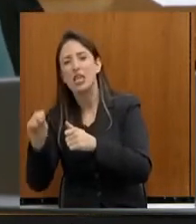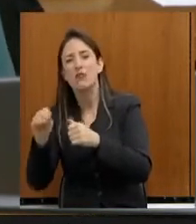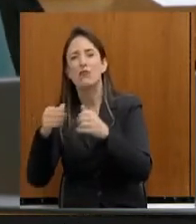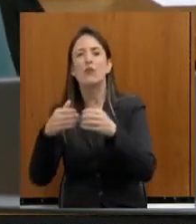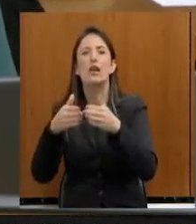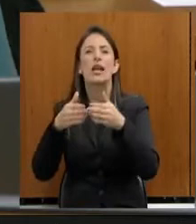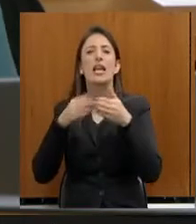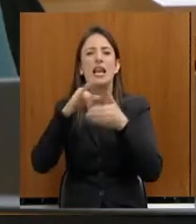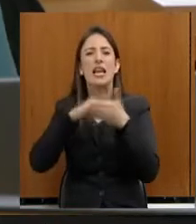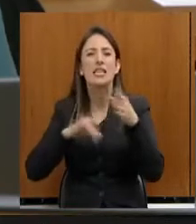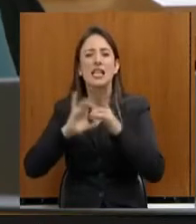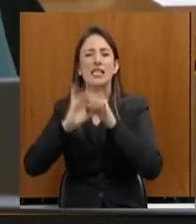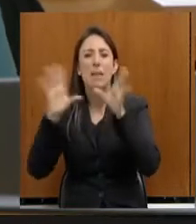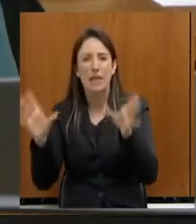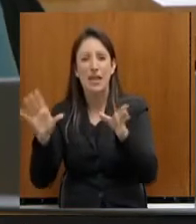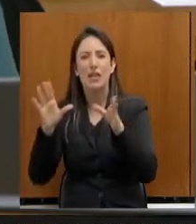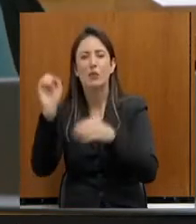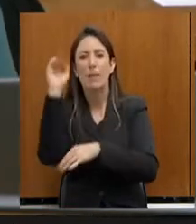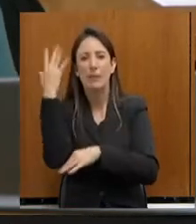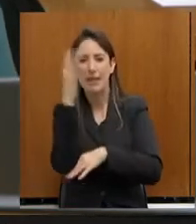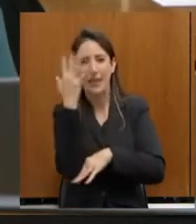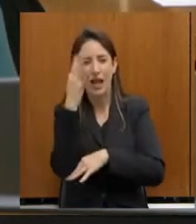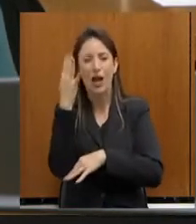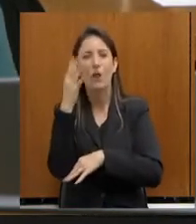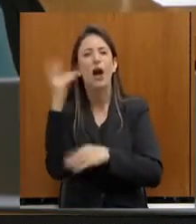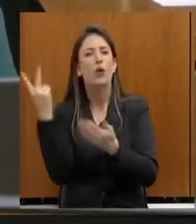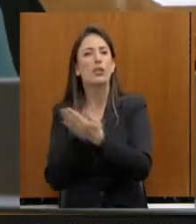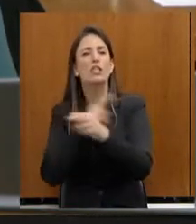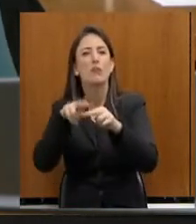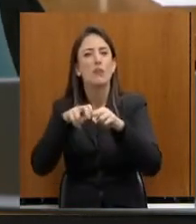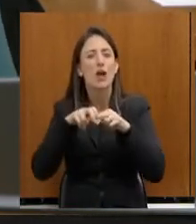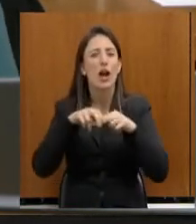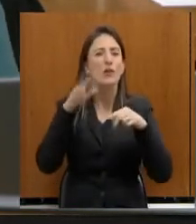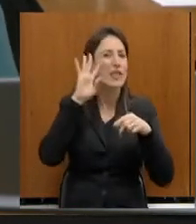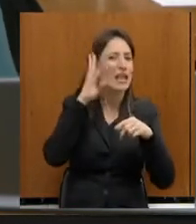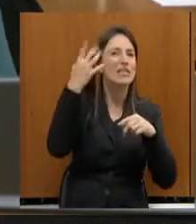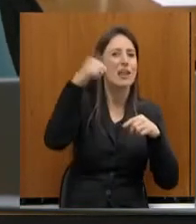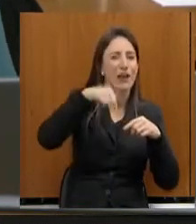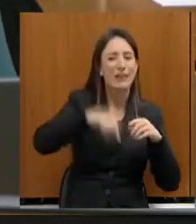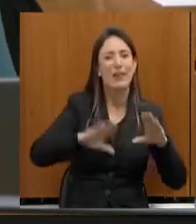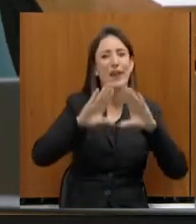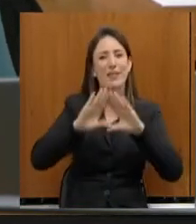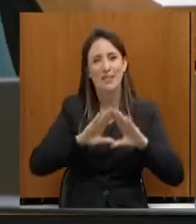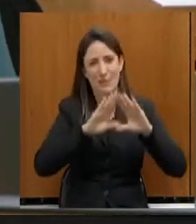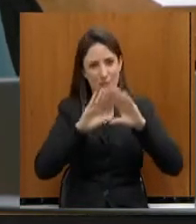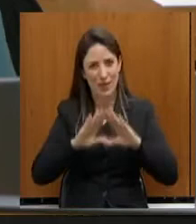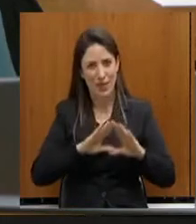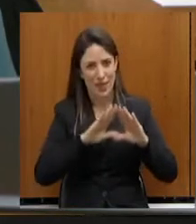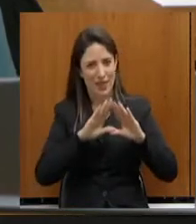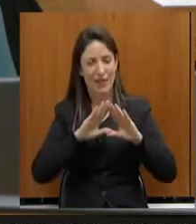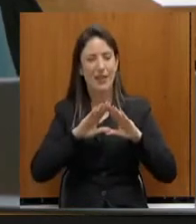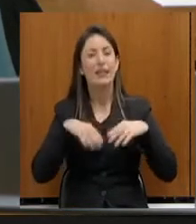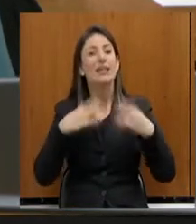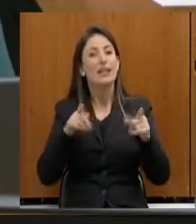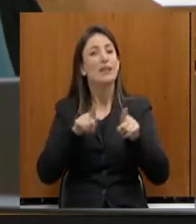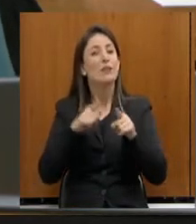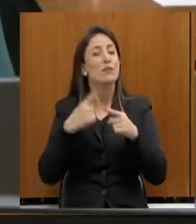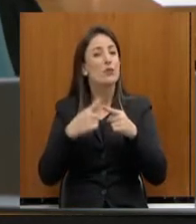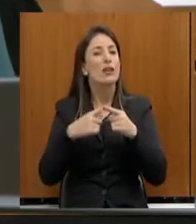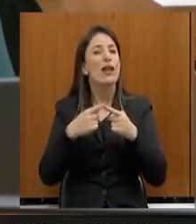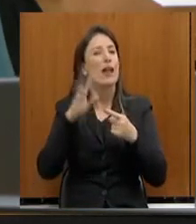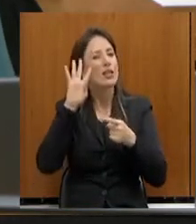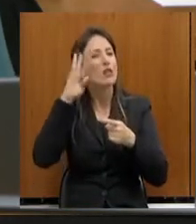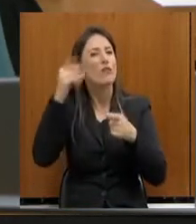partir de uma oportunidade que foi dada por esta Assembleia Legislativa em trazer um normativo mais moderno para o licenciamento